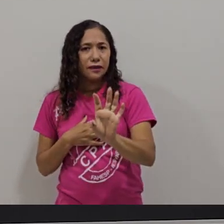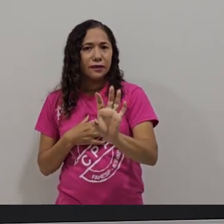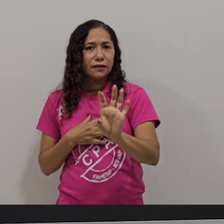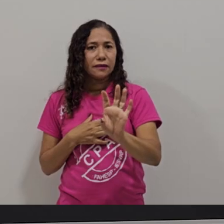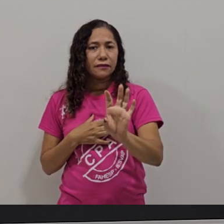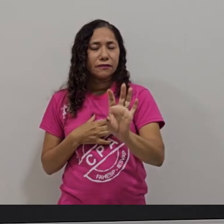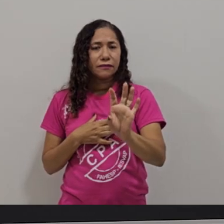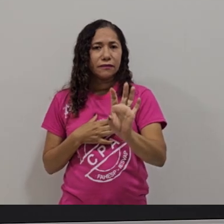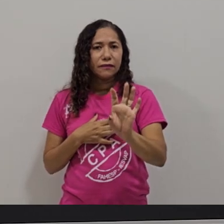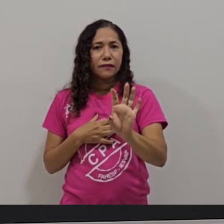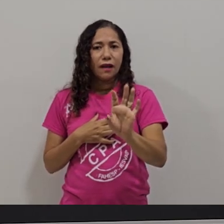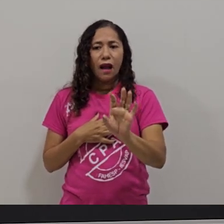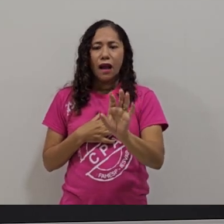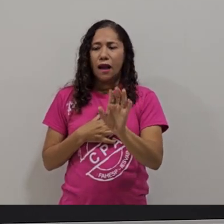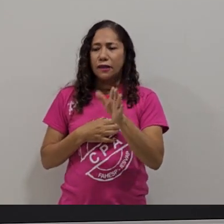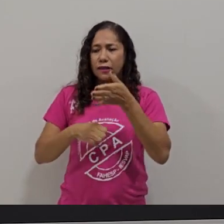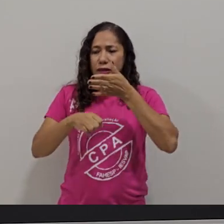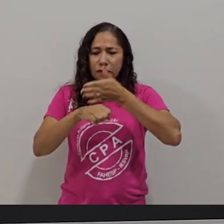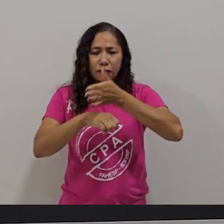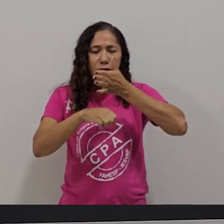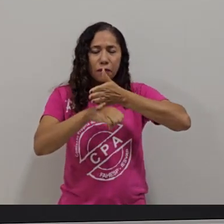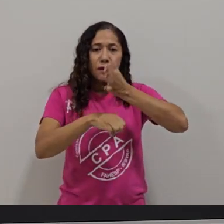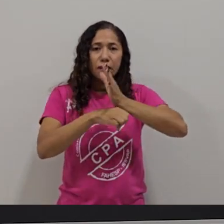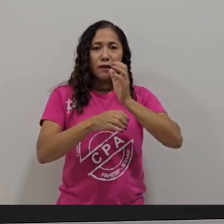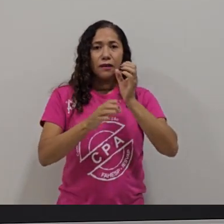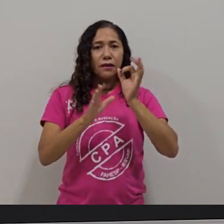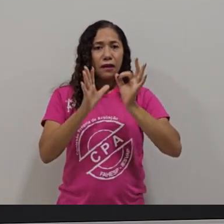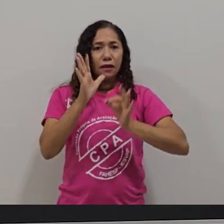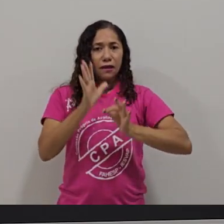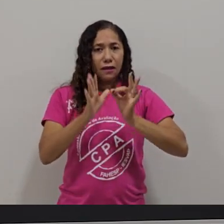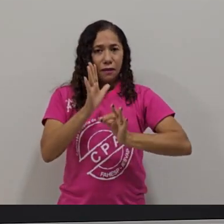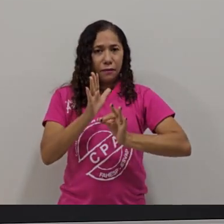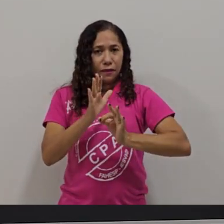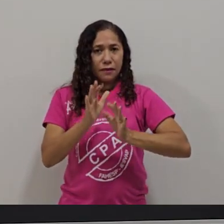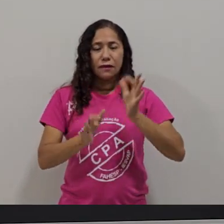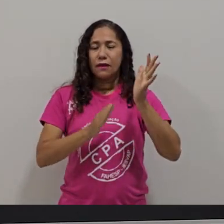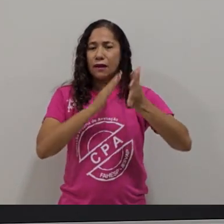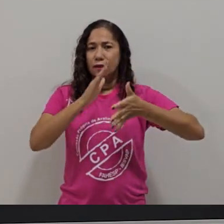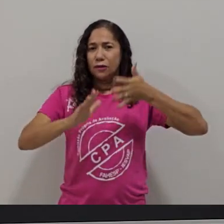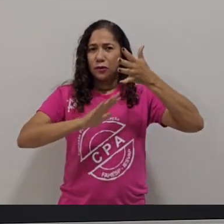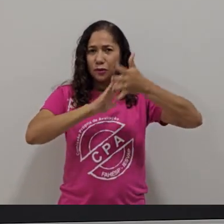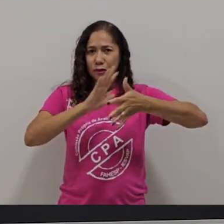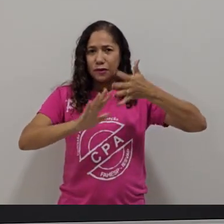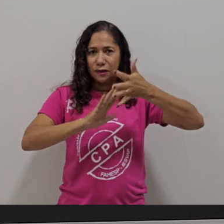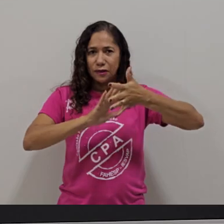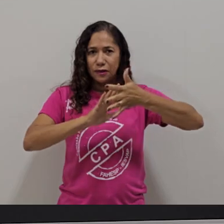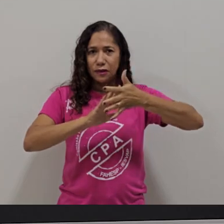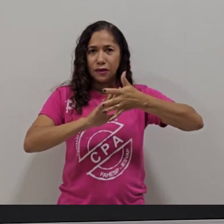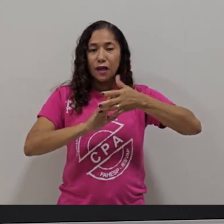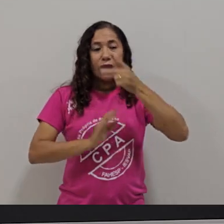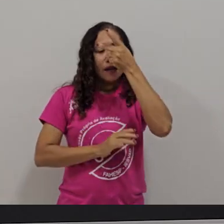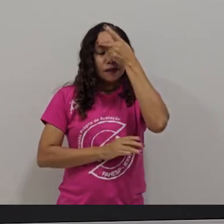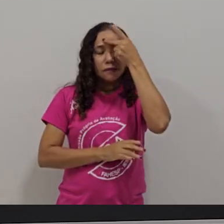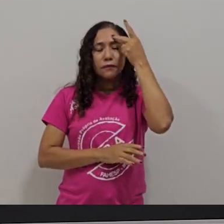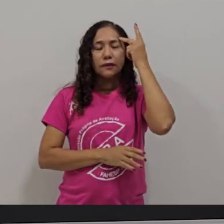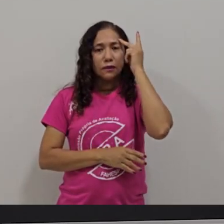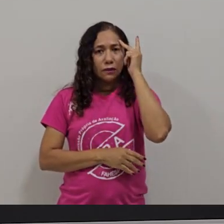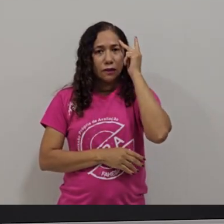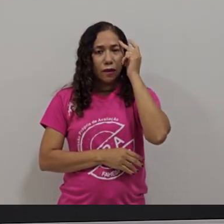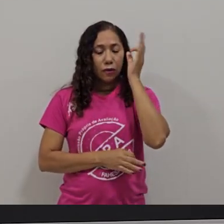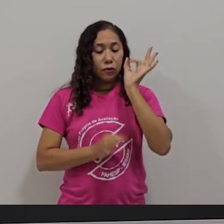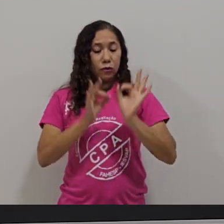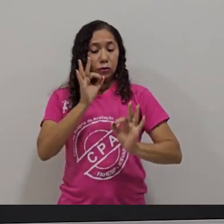Fazer parte. E é isso que a gente está buscando no projeto Libras da Justiça, né? É que os servidores